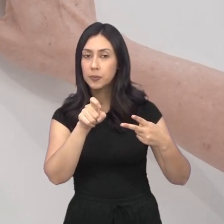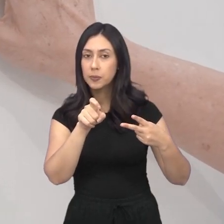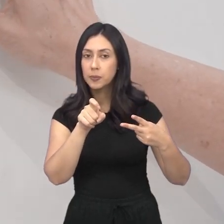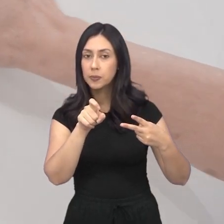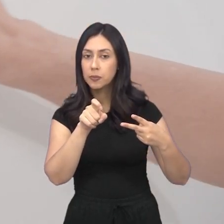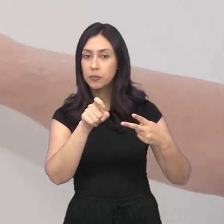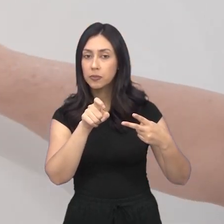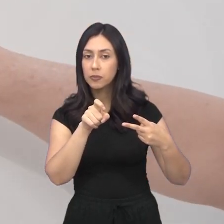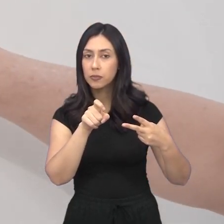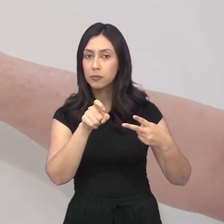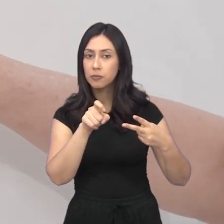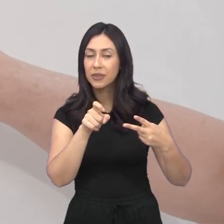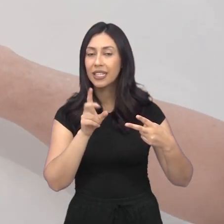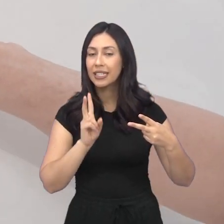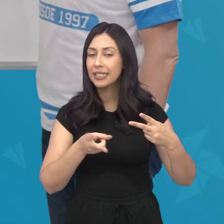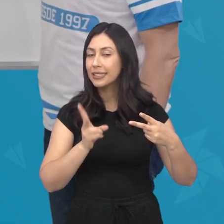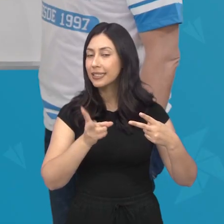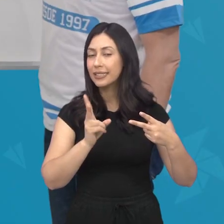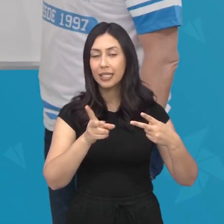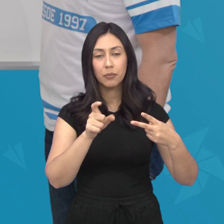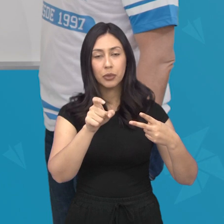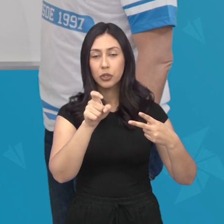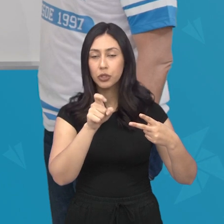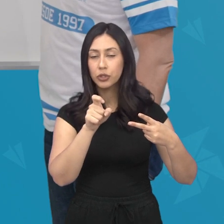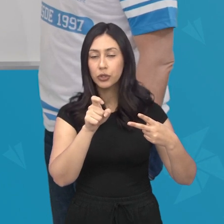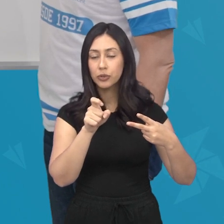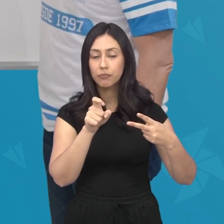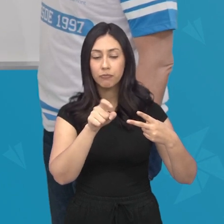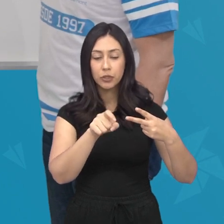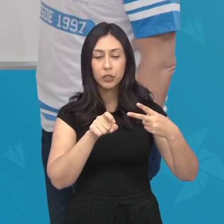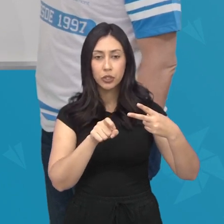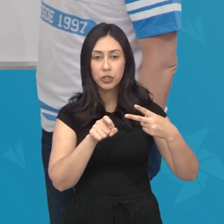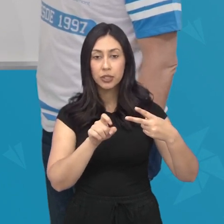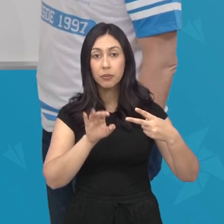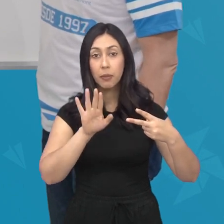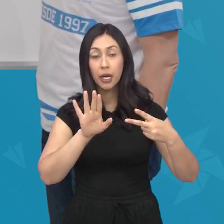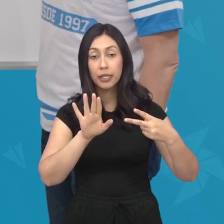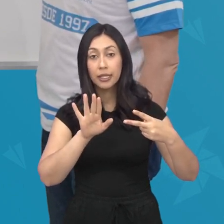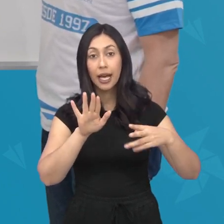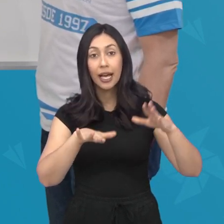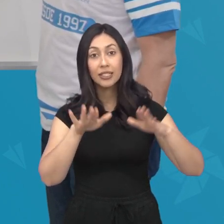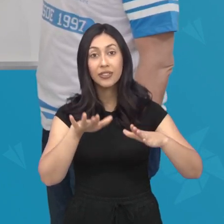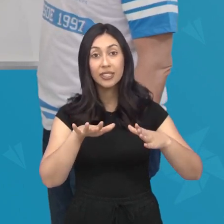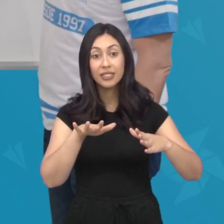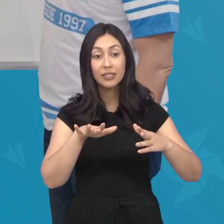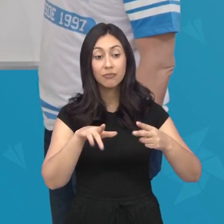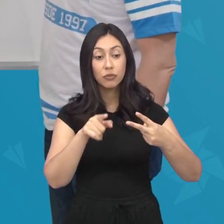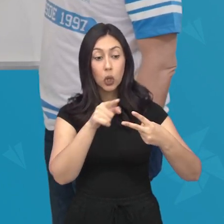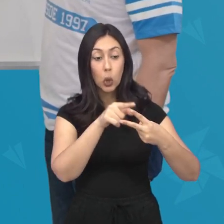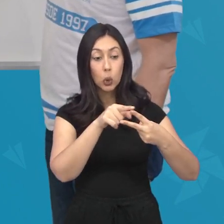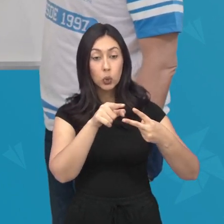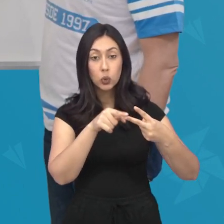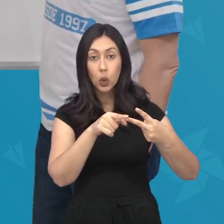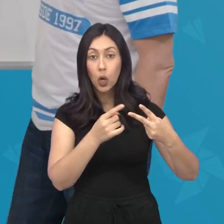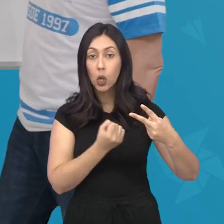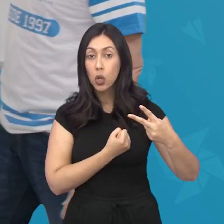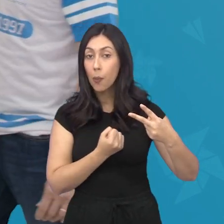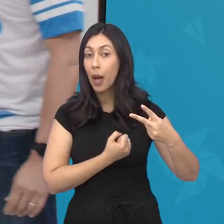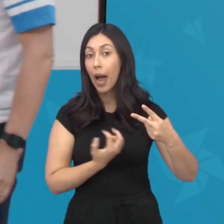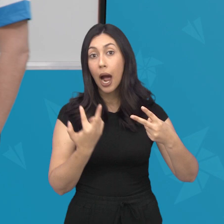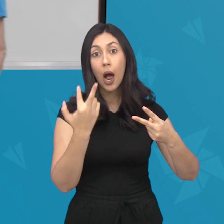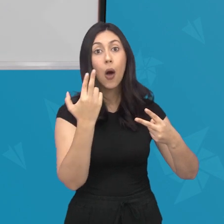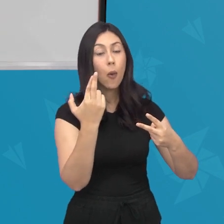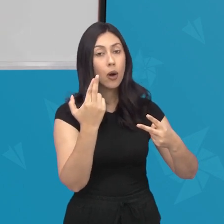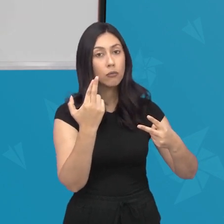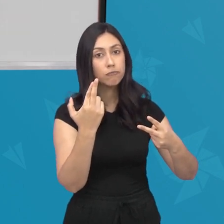Né? Na verdade, eu diria que ela sempre tem duas raízes. O que pode acontecer é que uma raiz seja dupla. Né? Dependendo